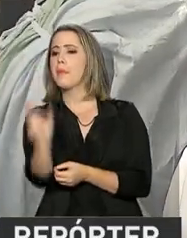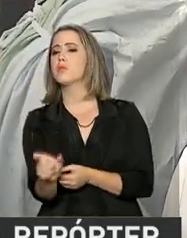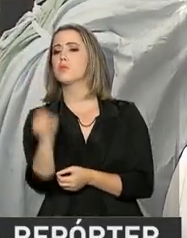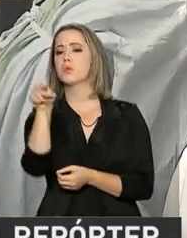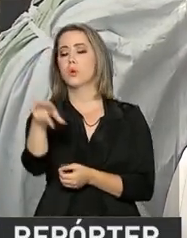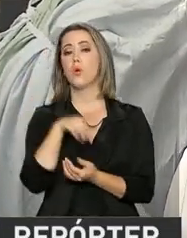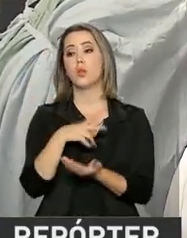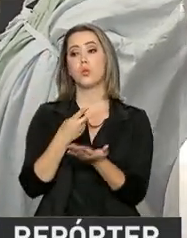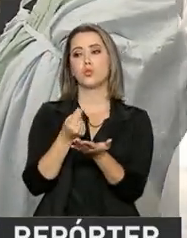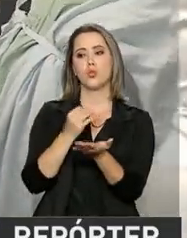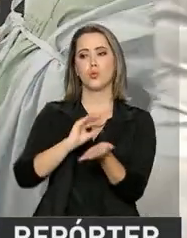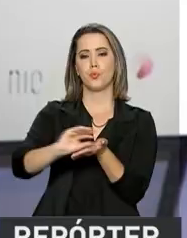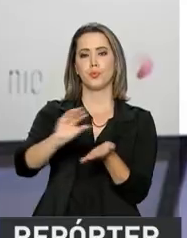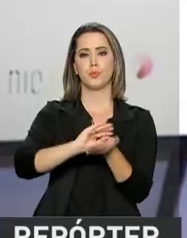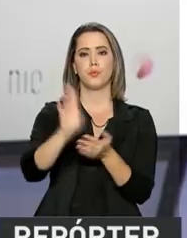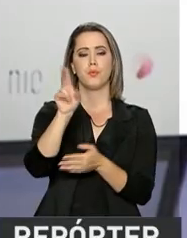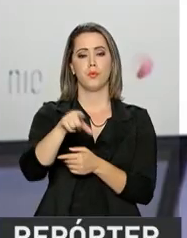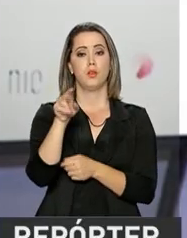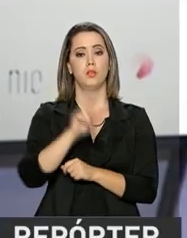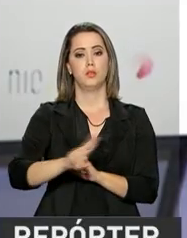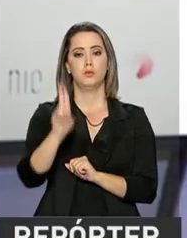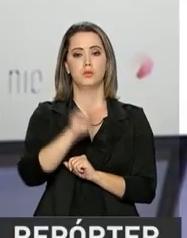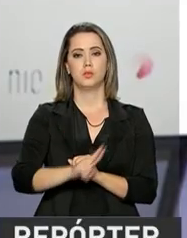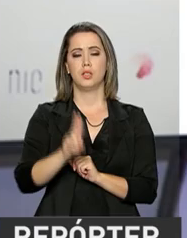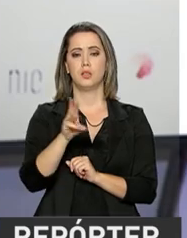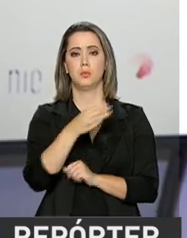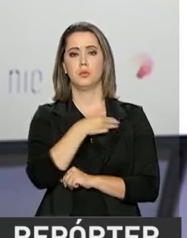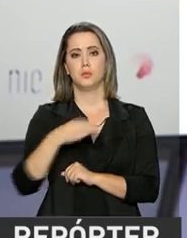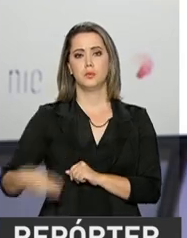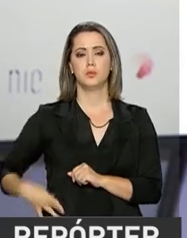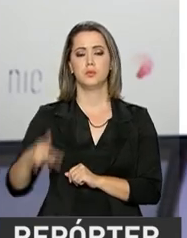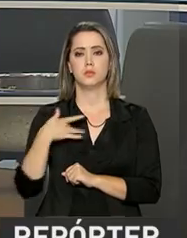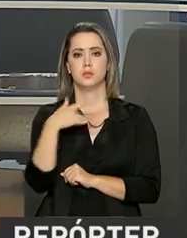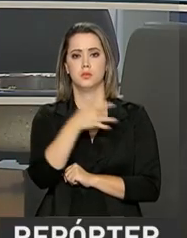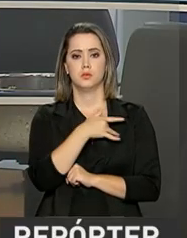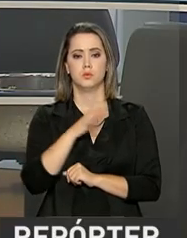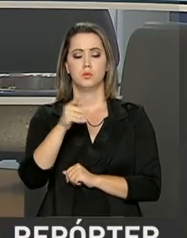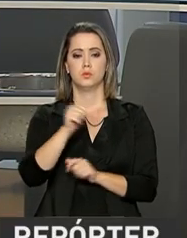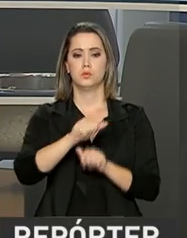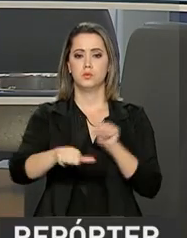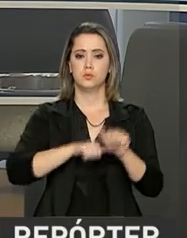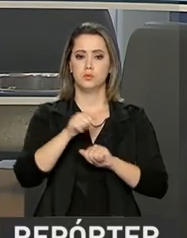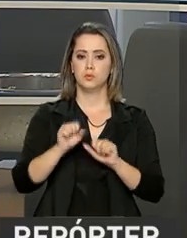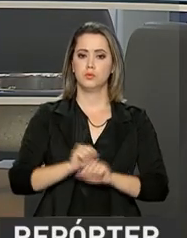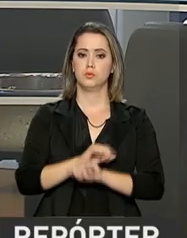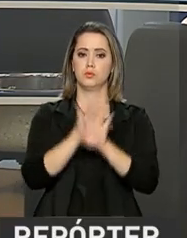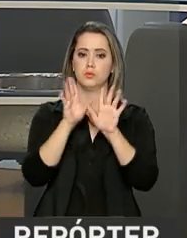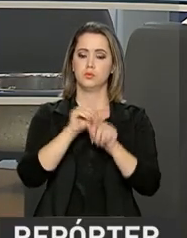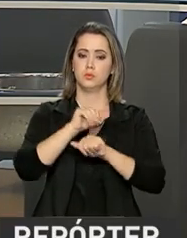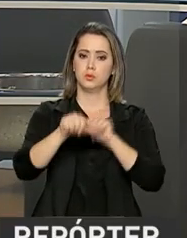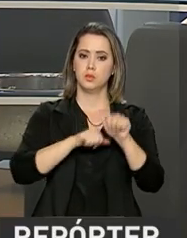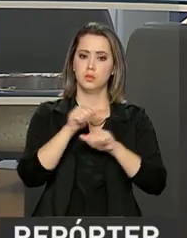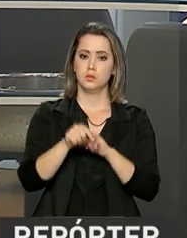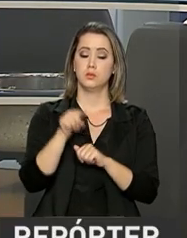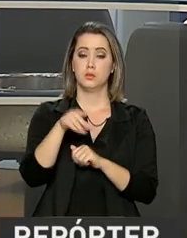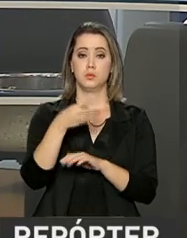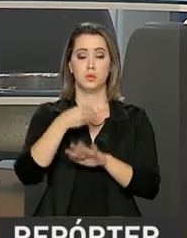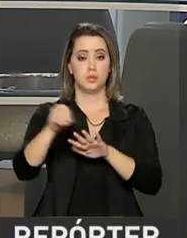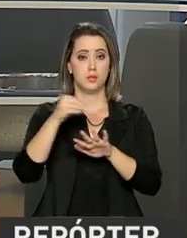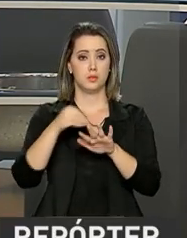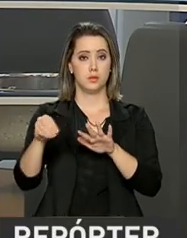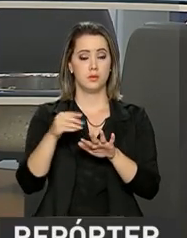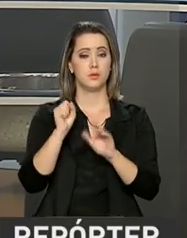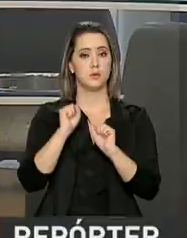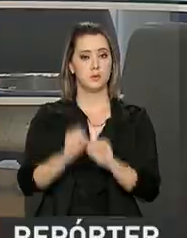à saúde pública são utilizados para o ministro da saúde Ricard Barros tornar transparentes e transformar essas informações em